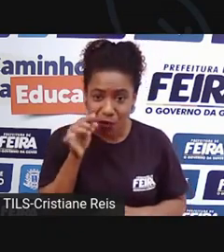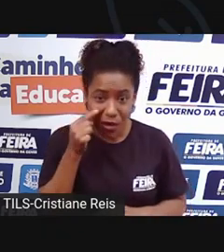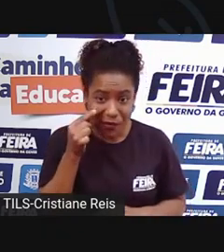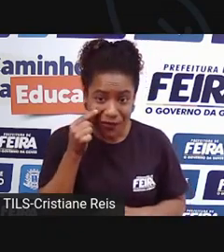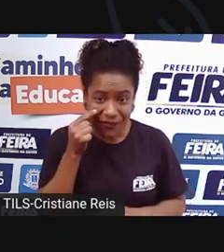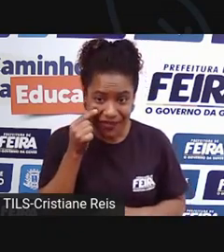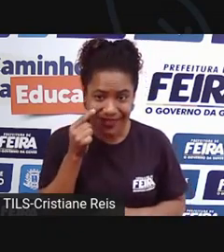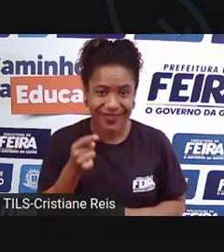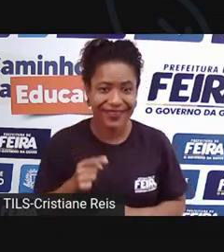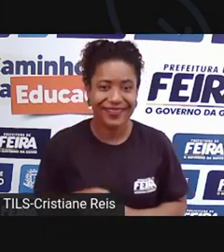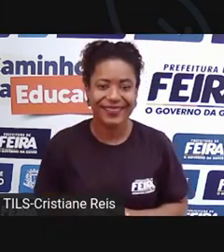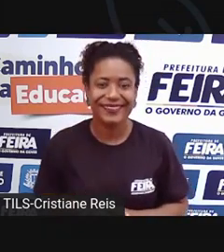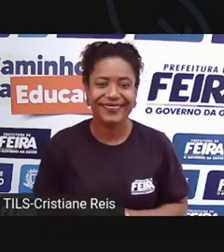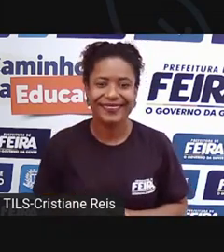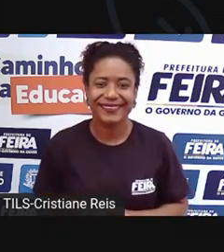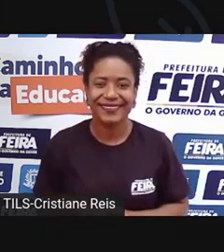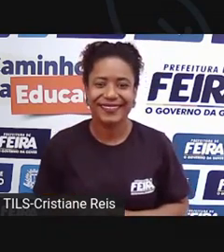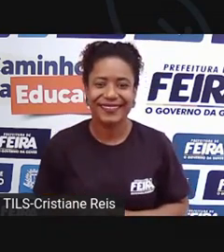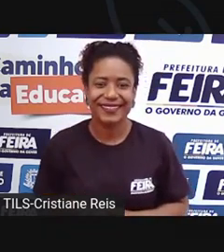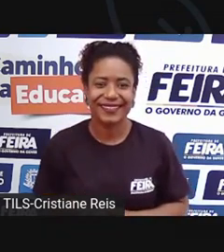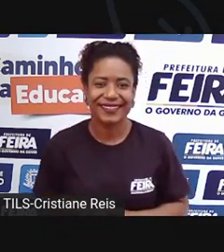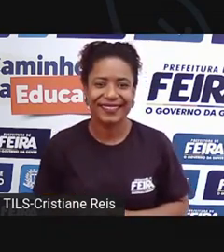ver daí.